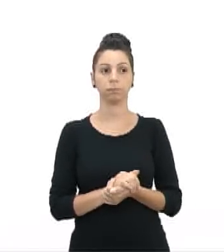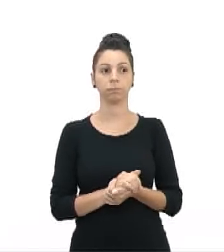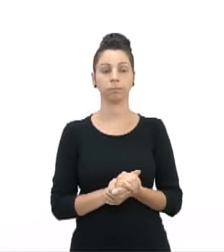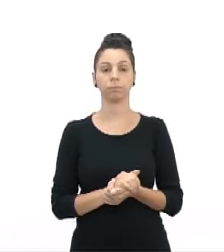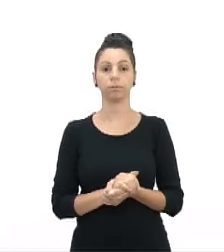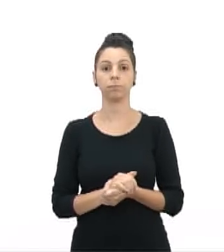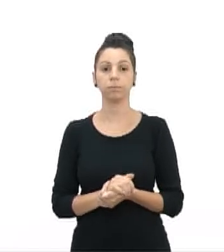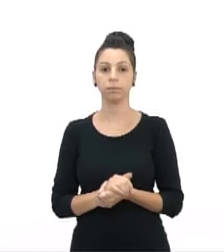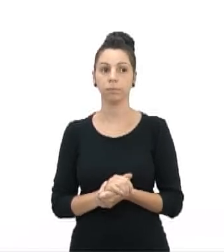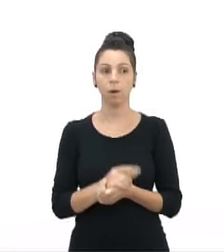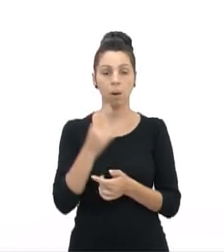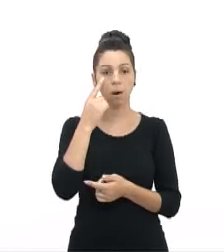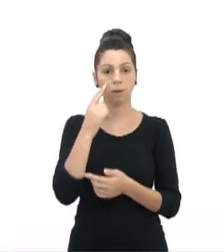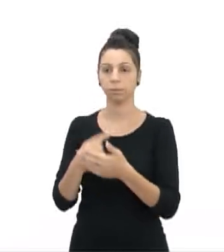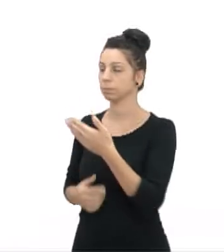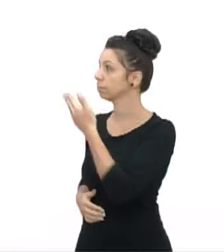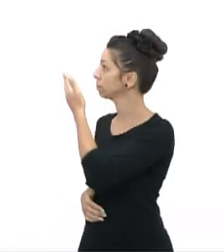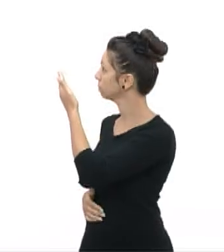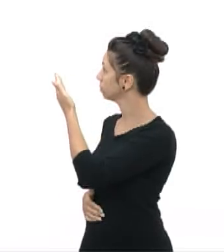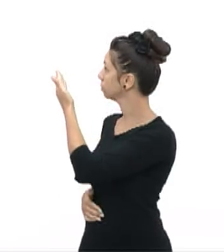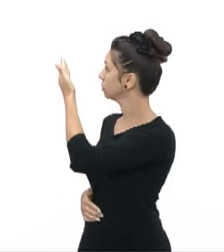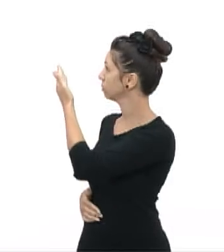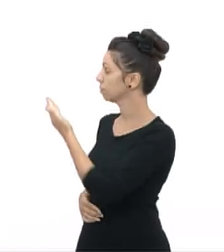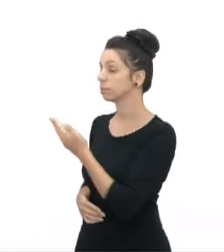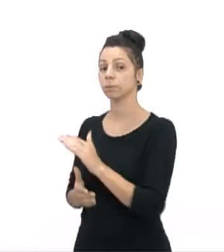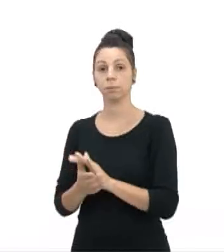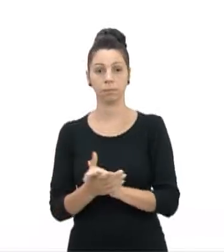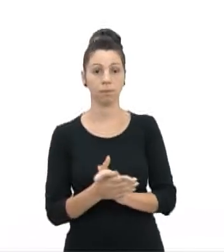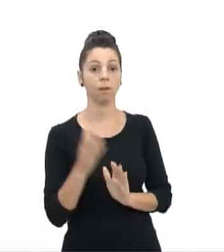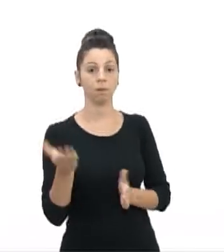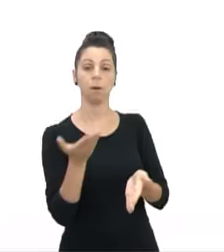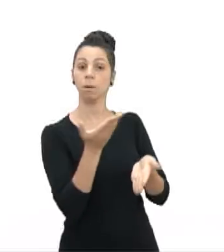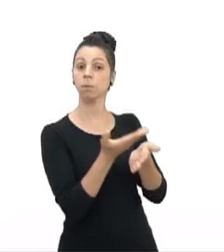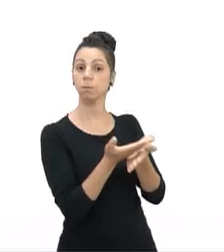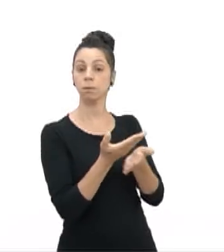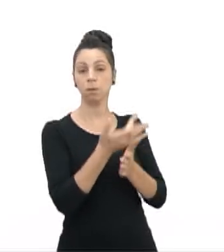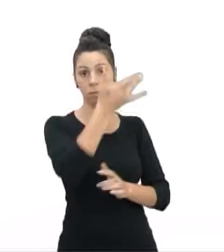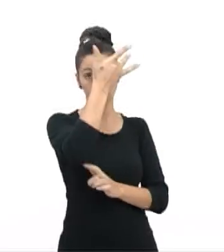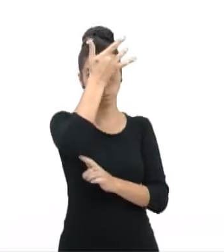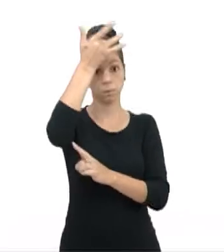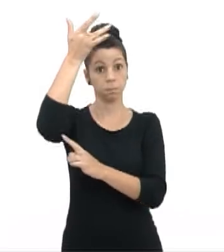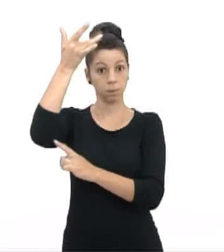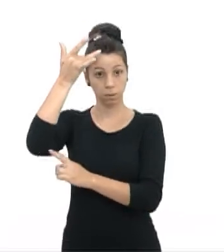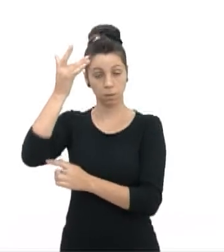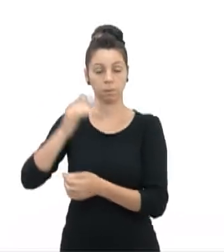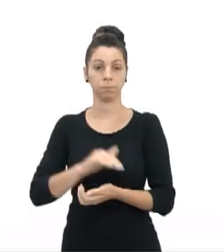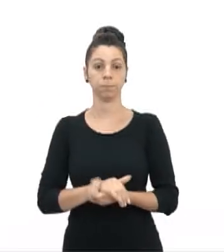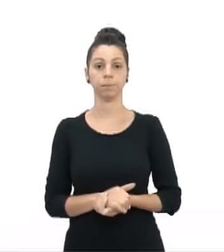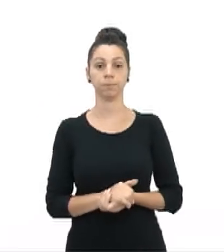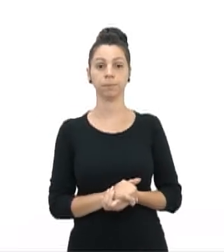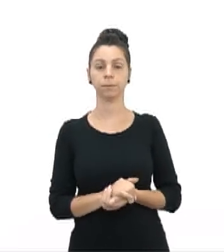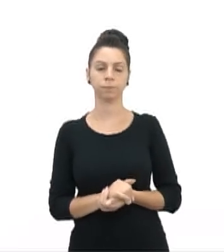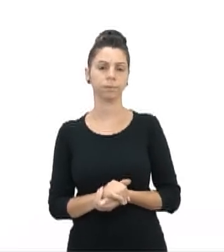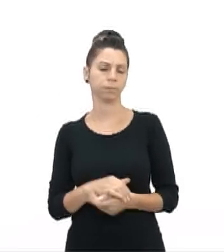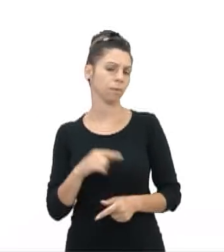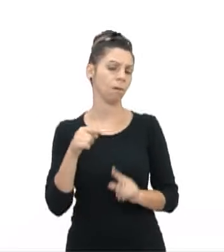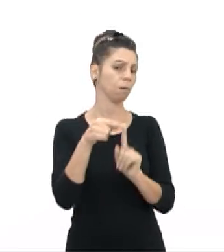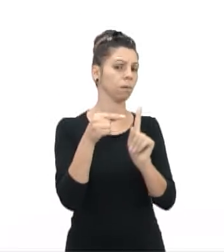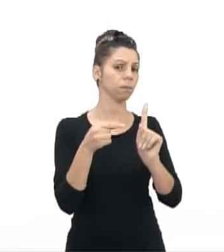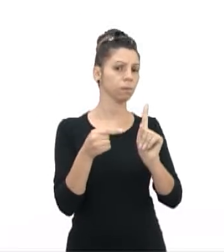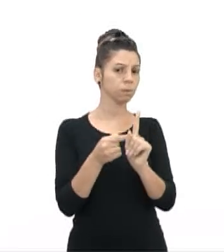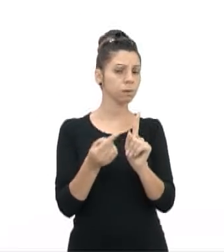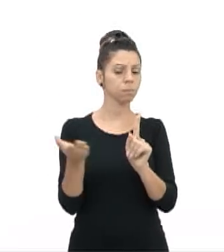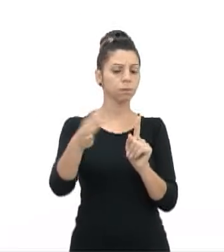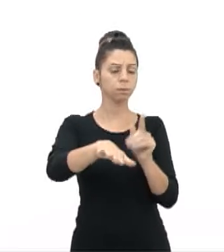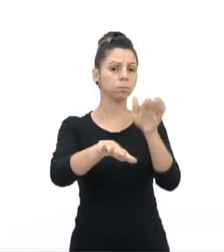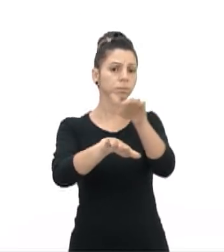classificar é o que está no slide, aquele que a gente está estudando sobre saúde mental. Coloquei ali, qual é o tipo de dobra? Vou